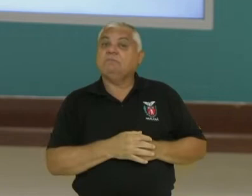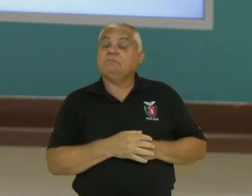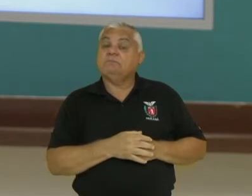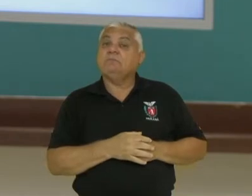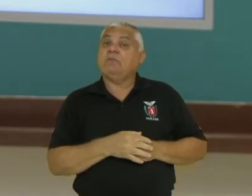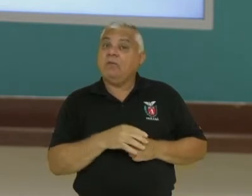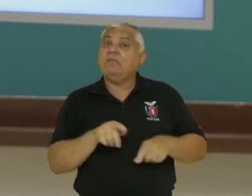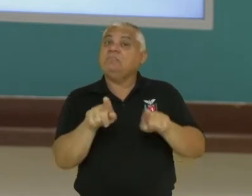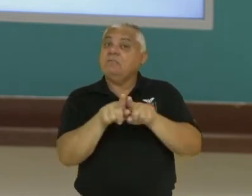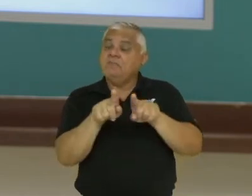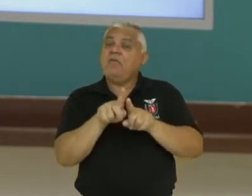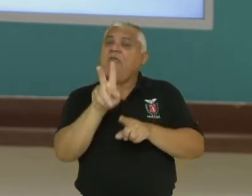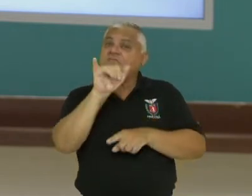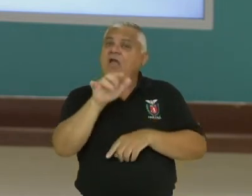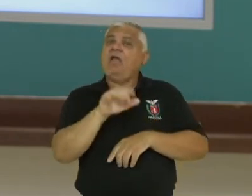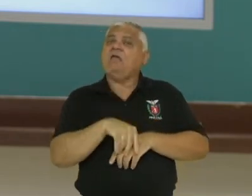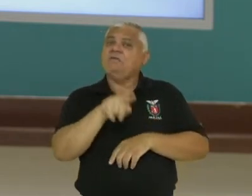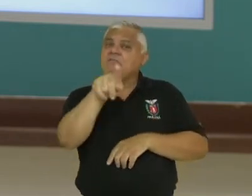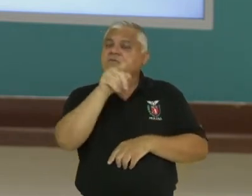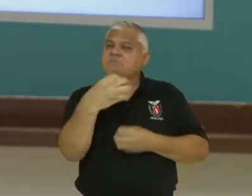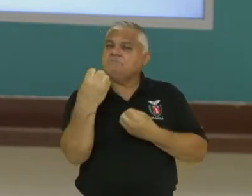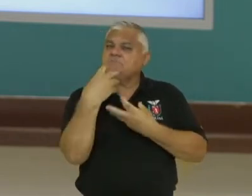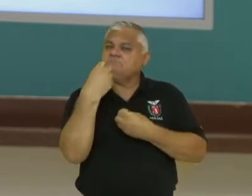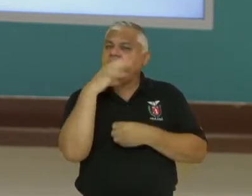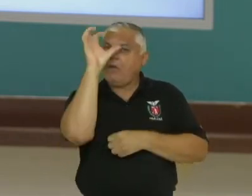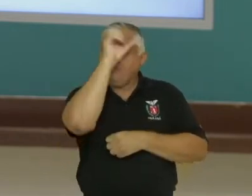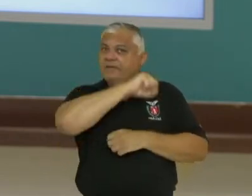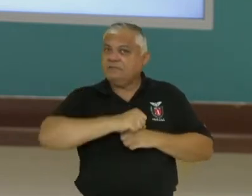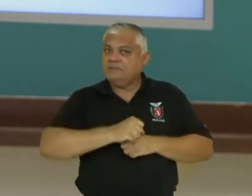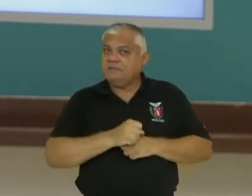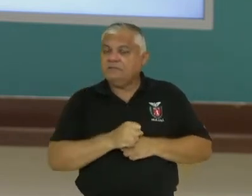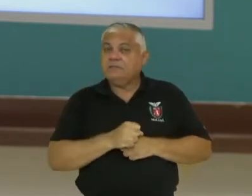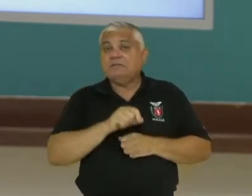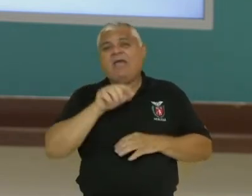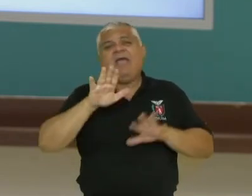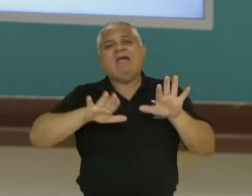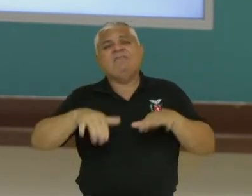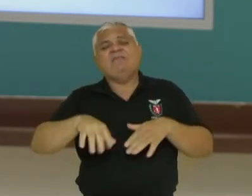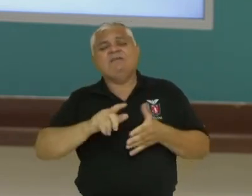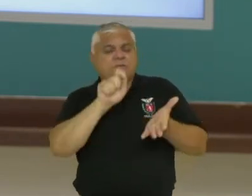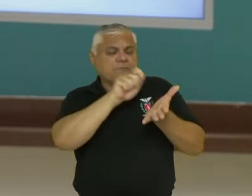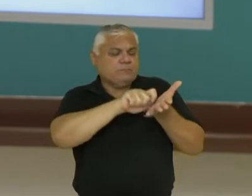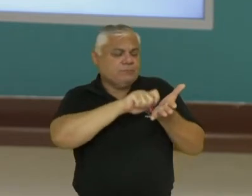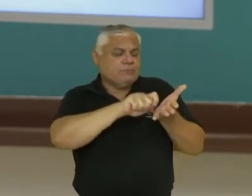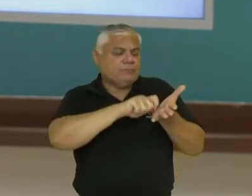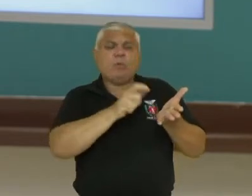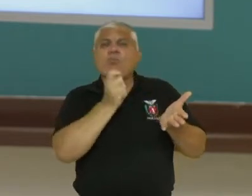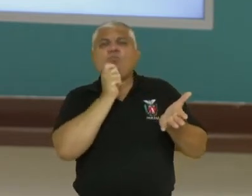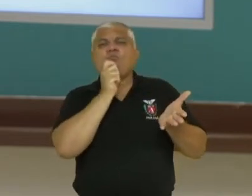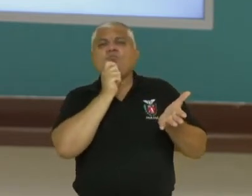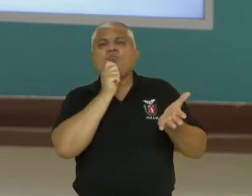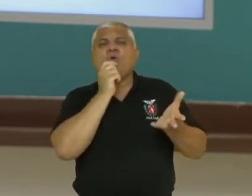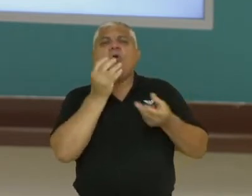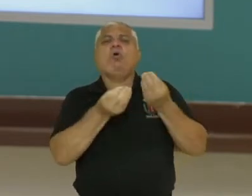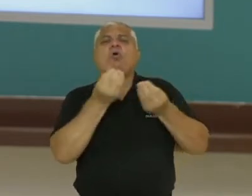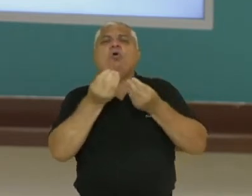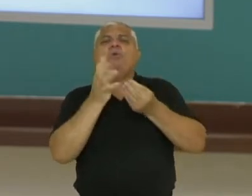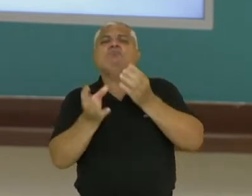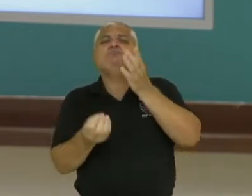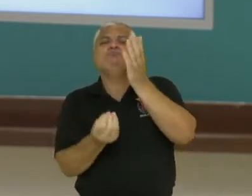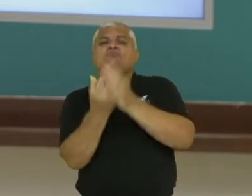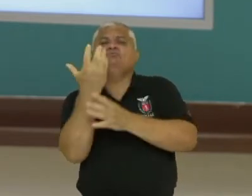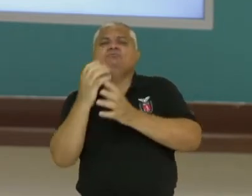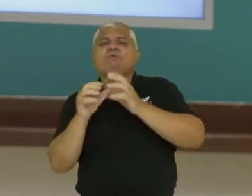também elas vão ensinar alguma coisa. Pode ser que você não tenha anotado no seu caderno como que foi a origem do